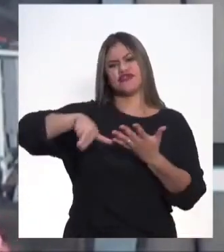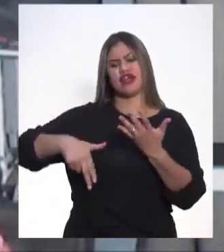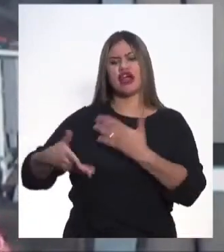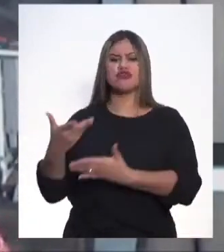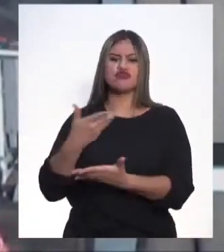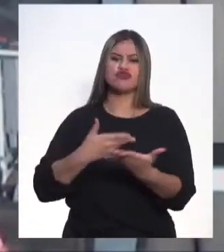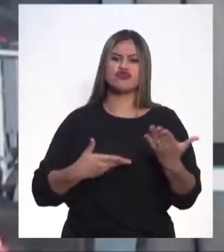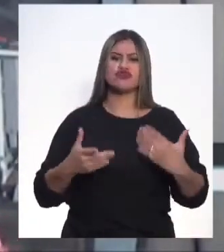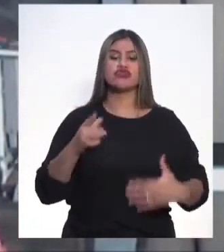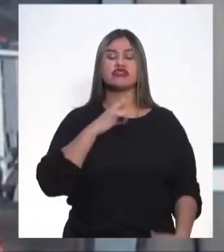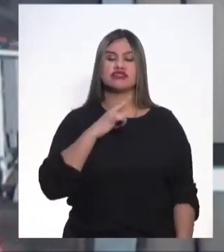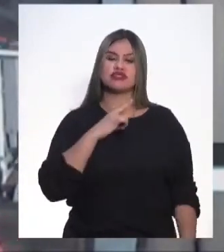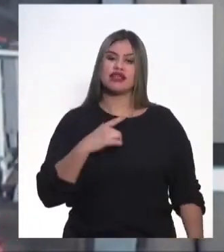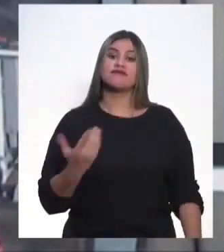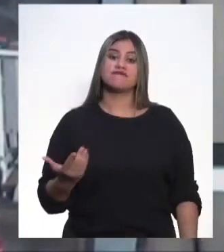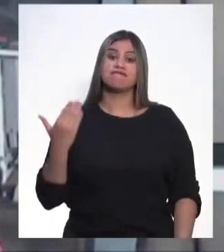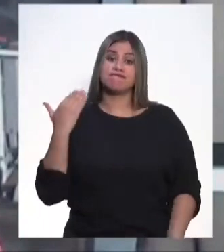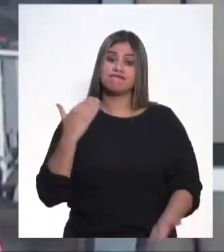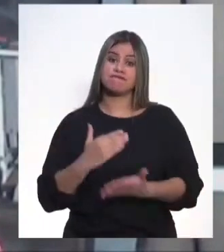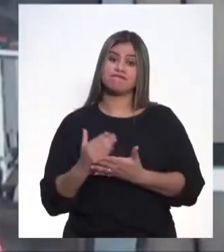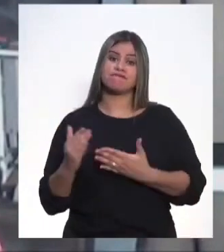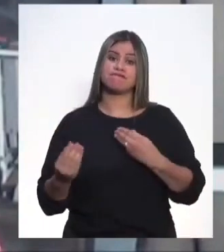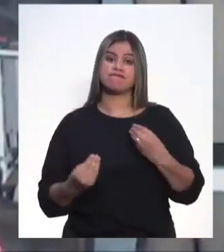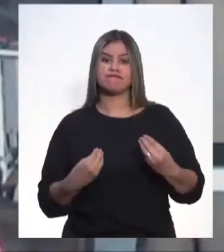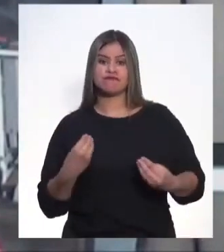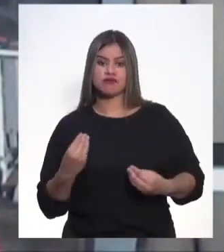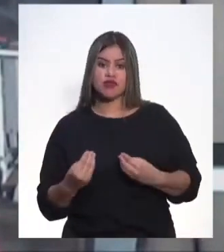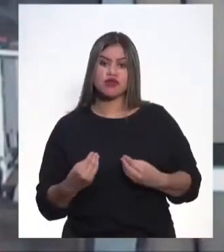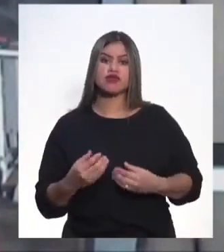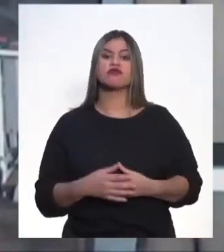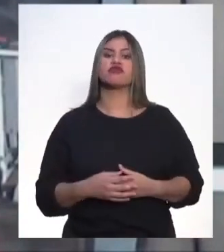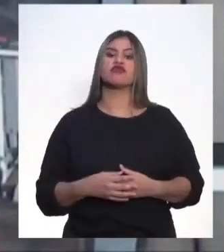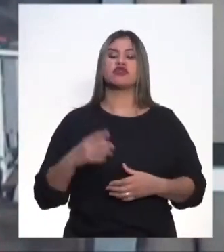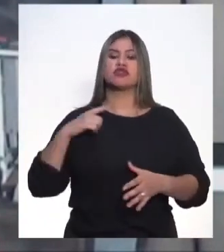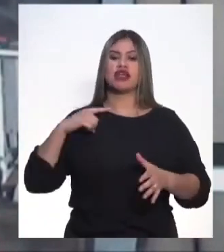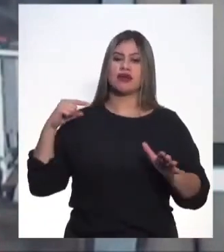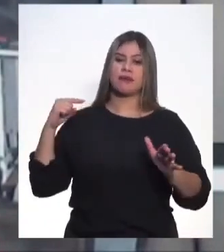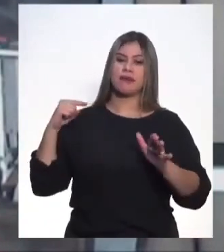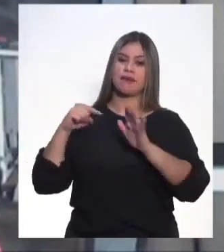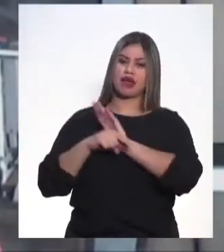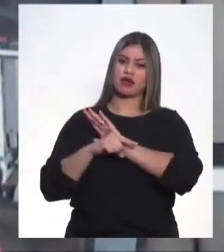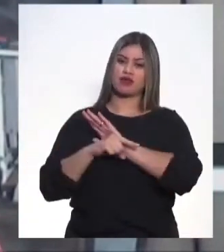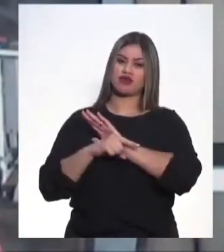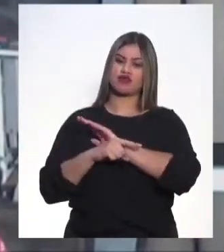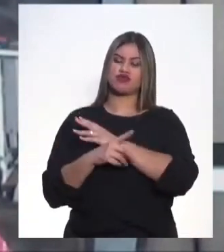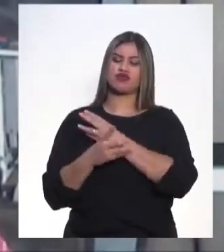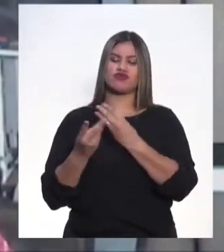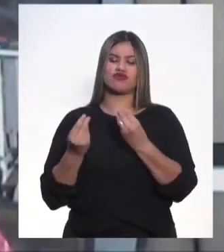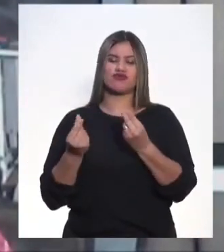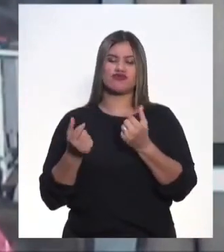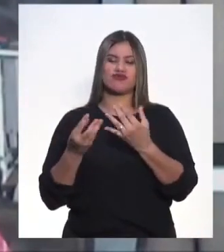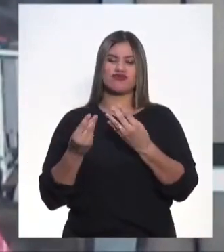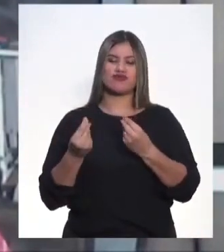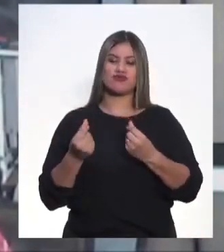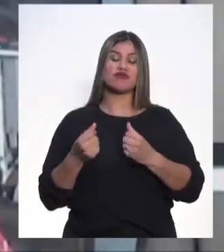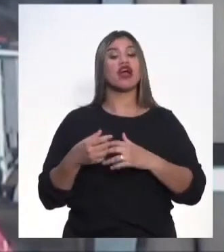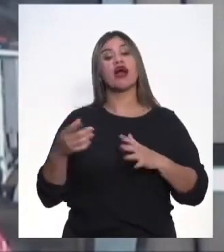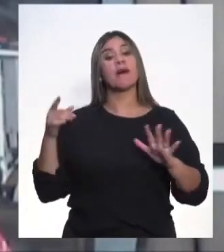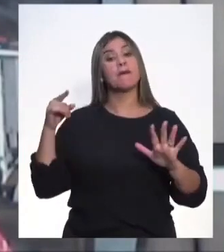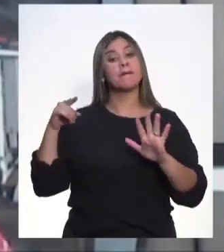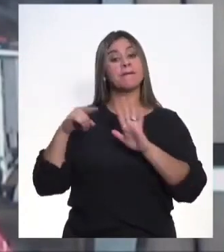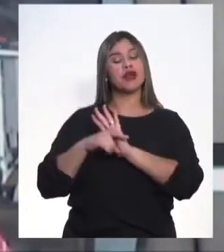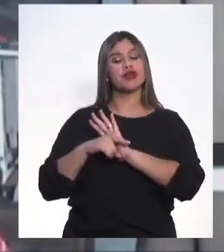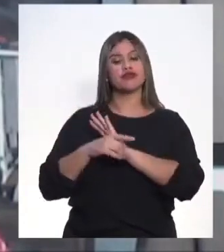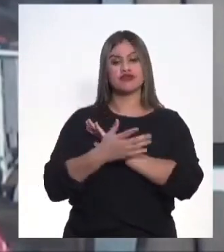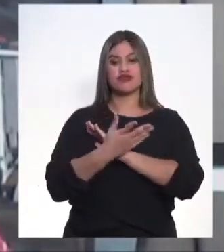trocas. E para começar, né, como sempre, nós fazemos aquela pergunta de sensibilização. E a pergunta que